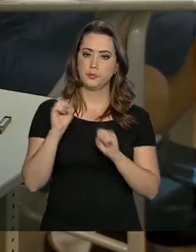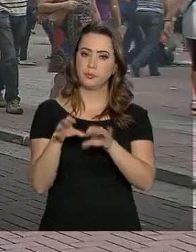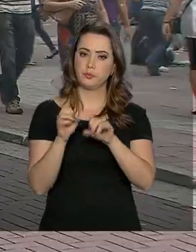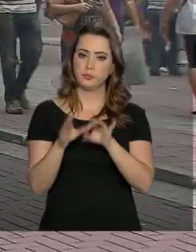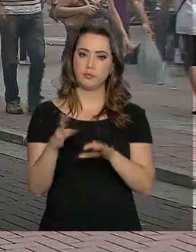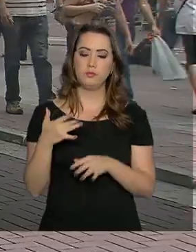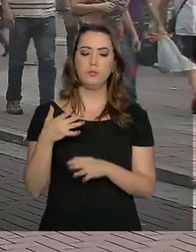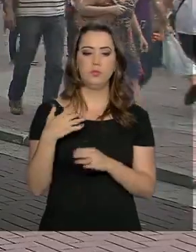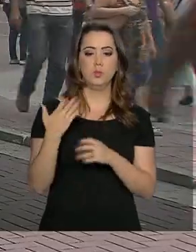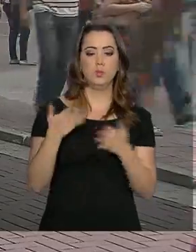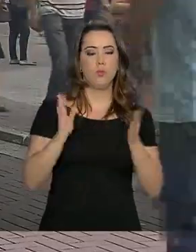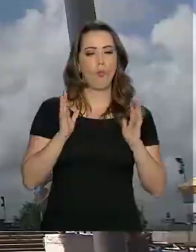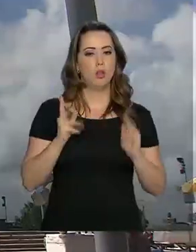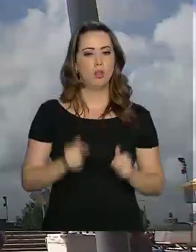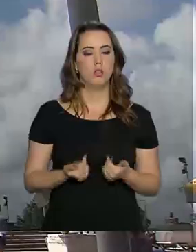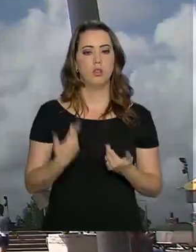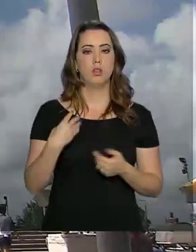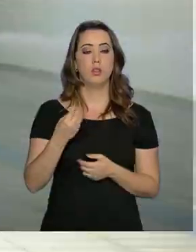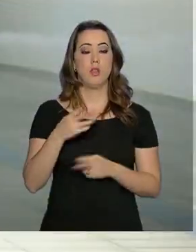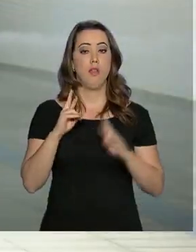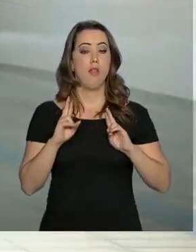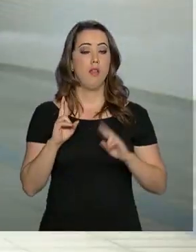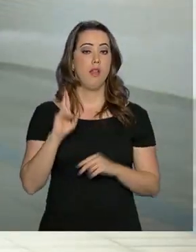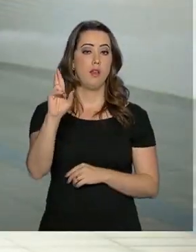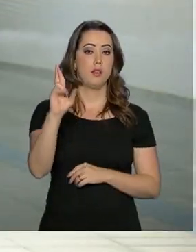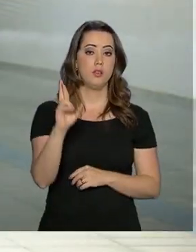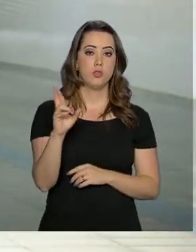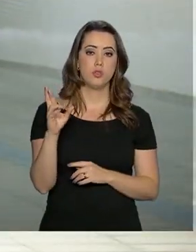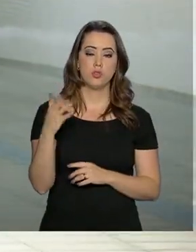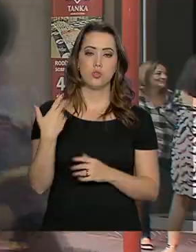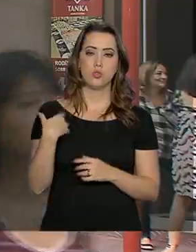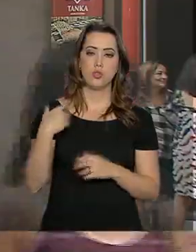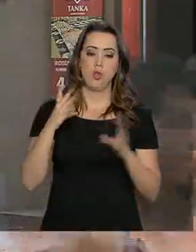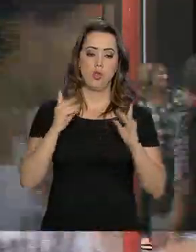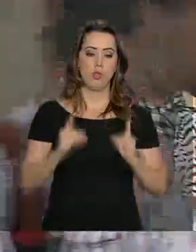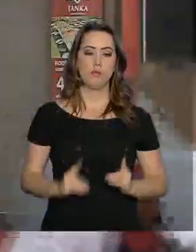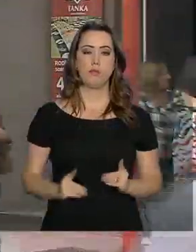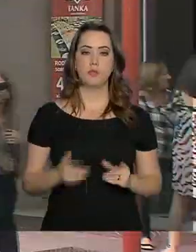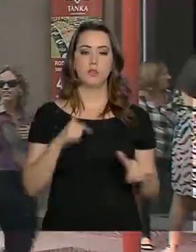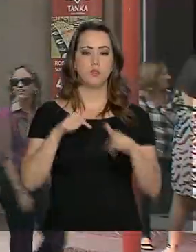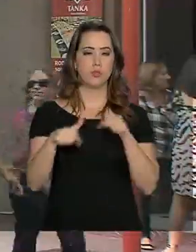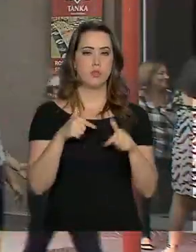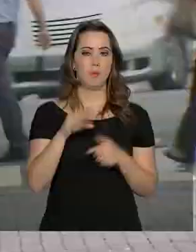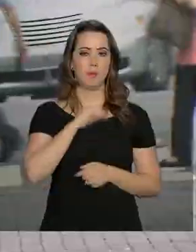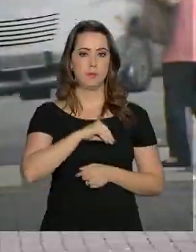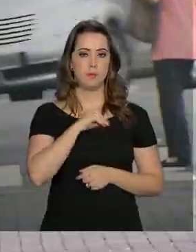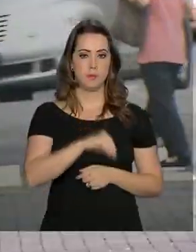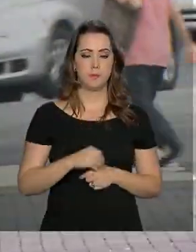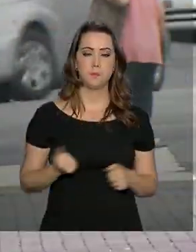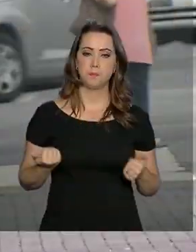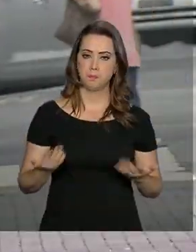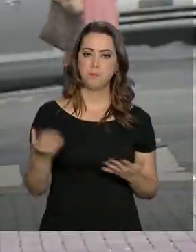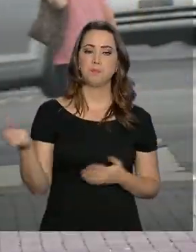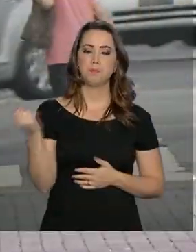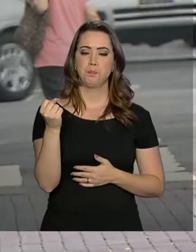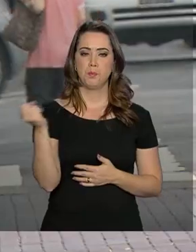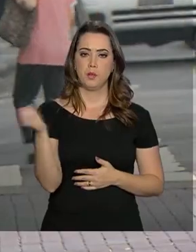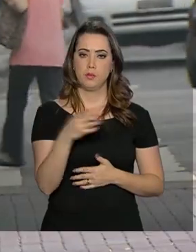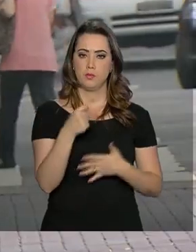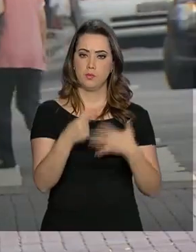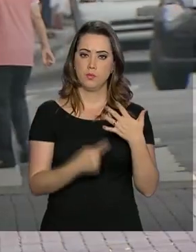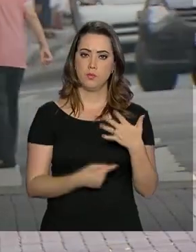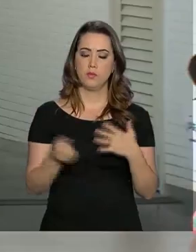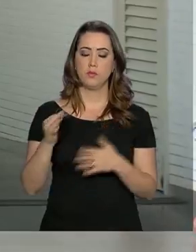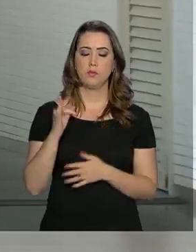educação, saneamento básico, religião, deficiências físicas, trabalho e rendimento. Entre as novidades do